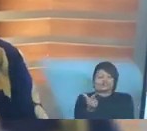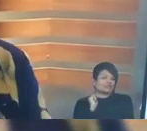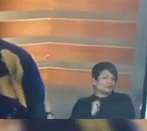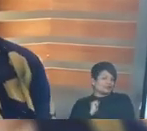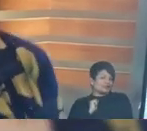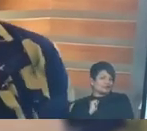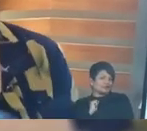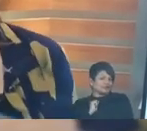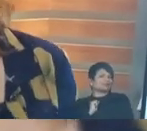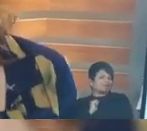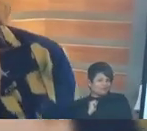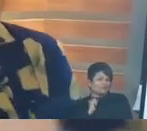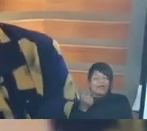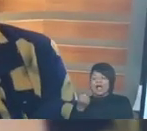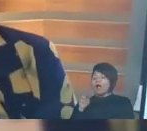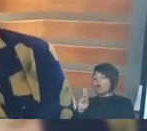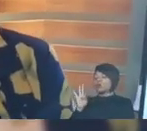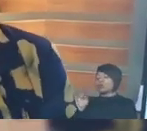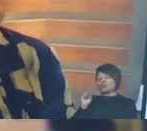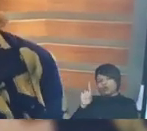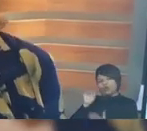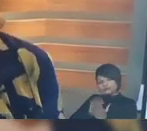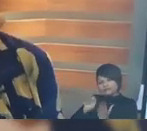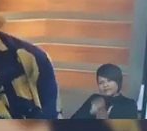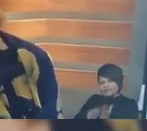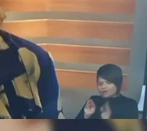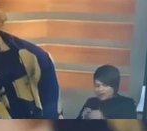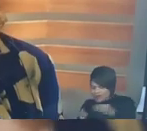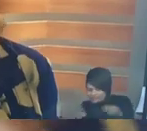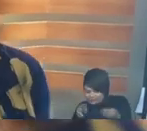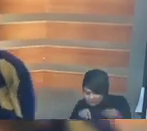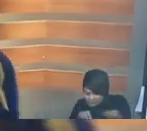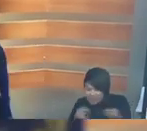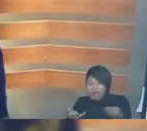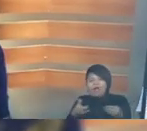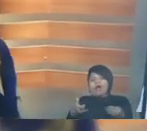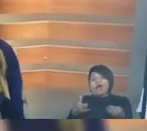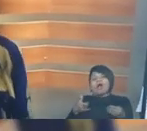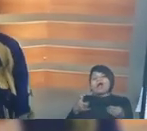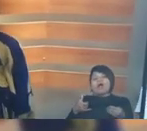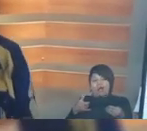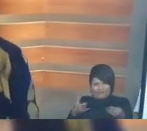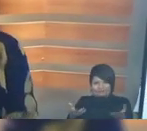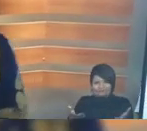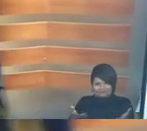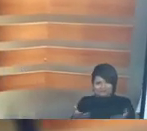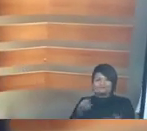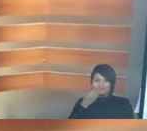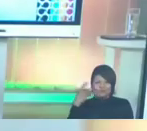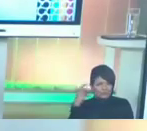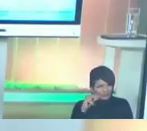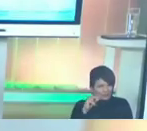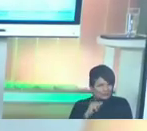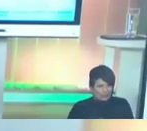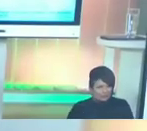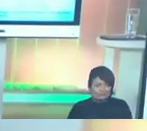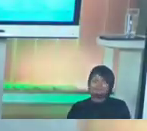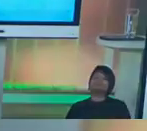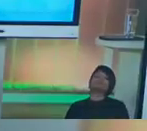o autor daquele livro, daquela revista ou daquele produto. Beleza? Então, vamos lá trabalhar o gênero.